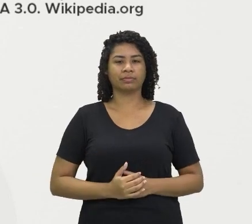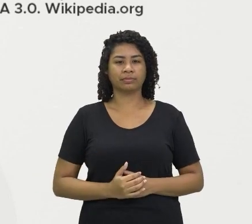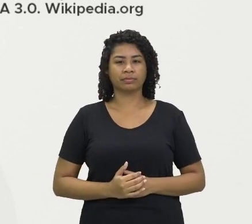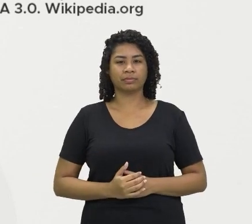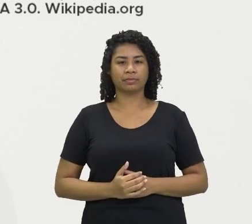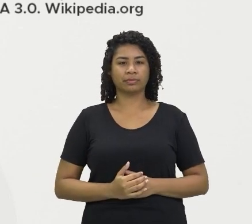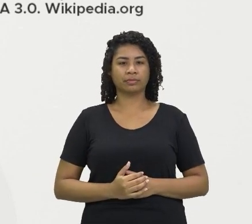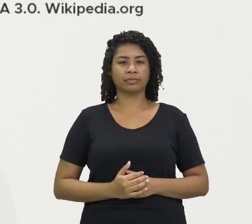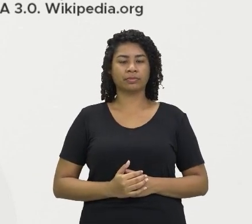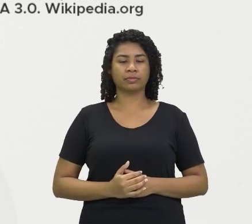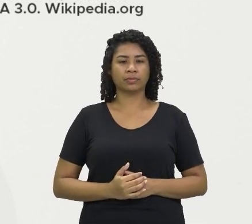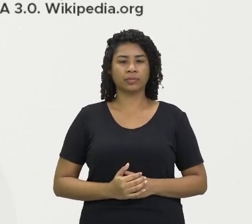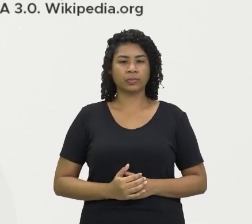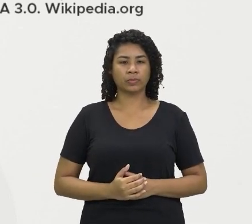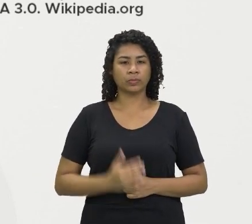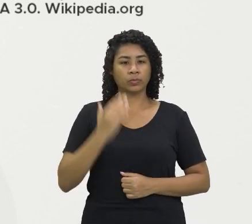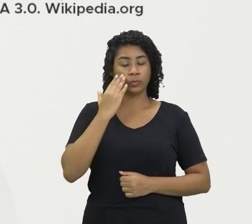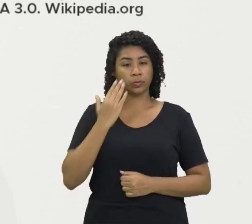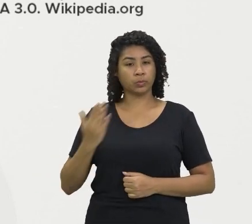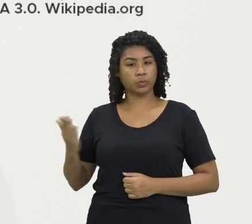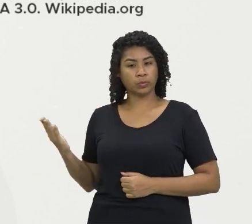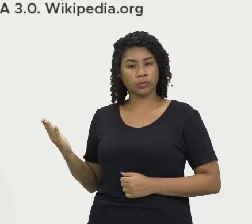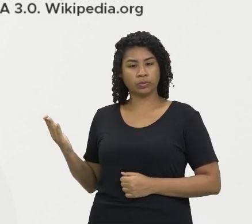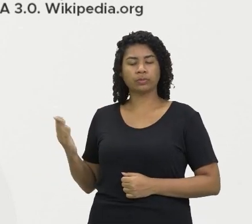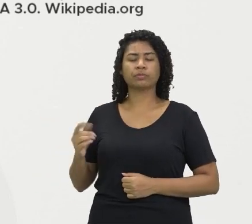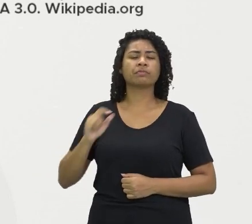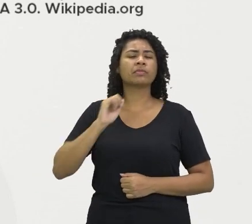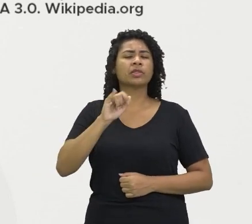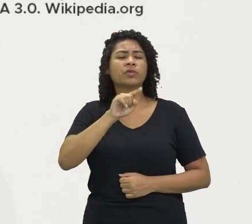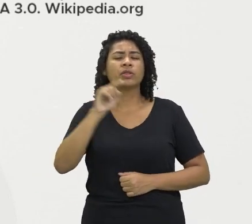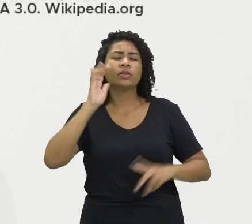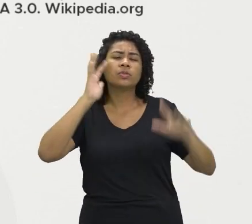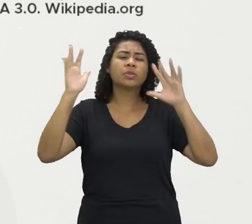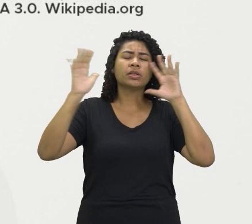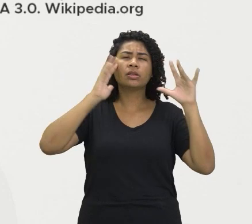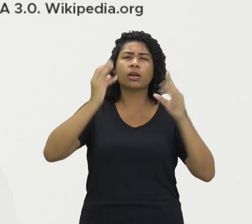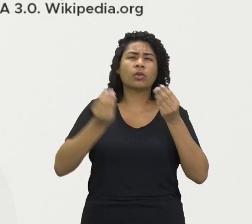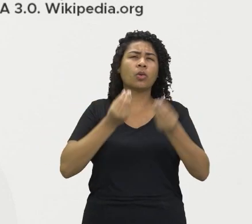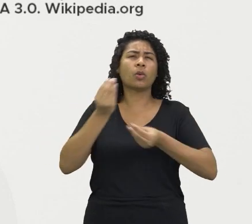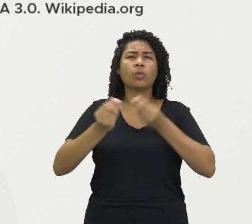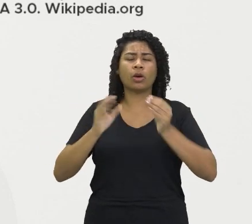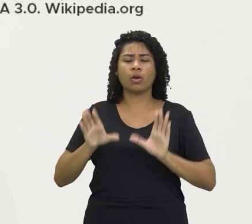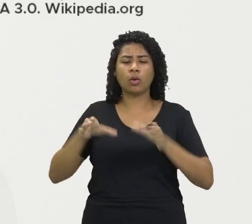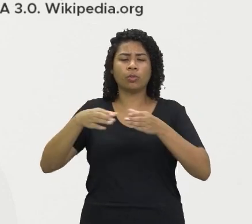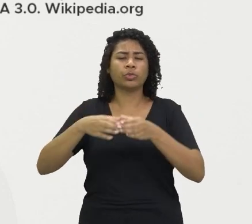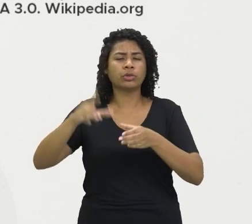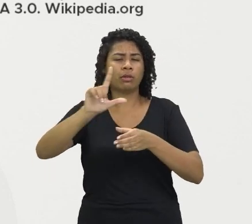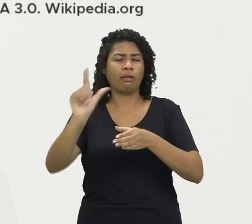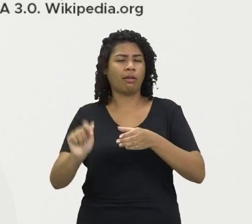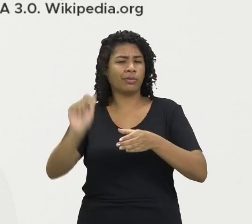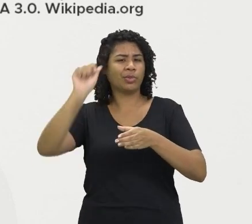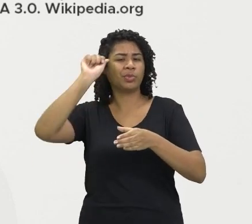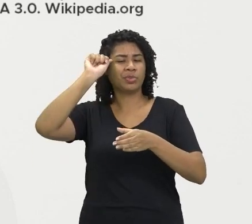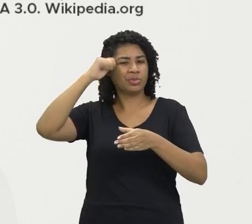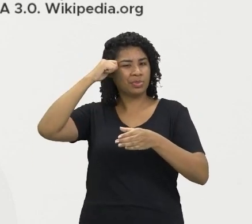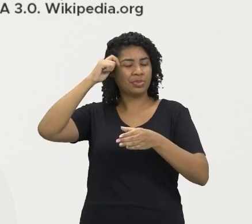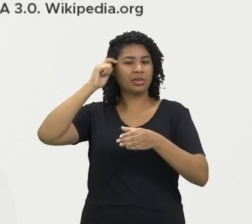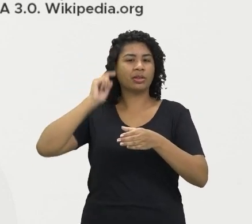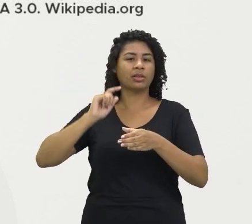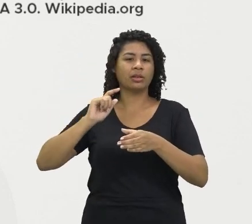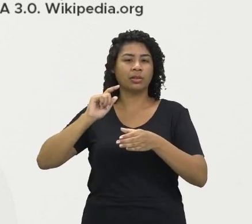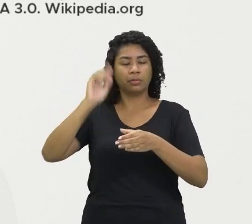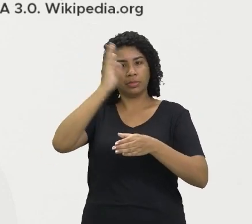Bem, o que é importante quando a gente para pensar nas comunidades afro-brasileiras, né? O